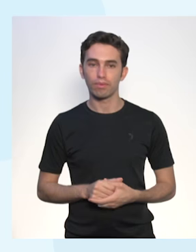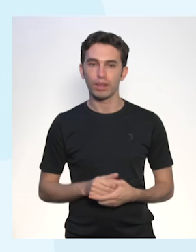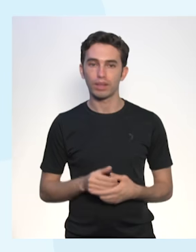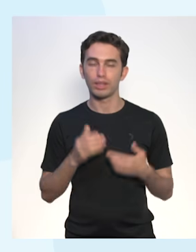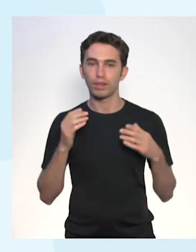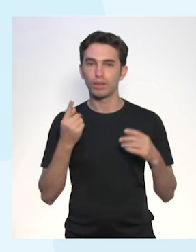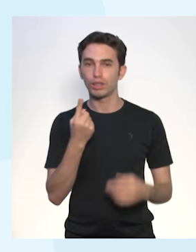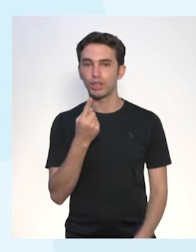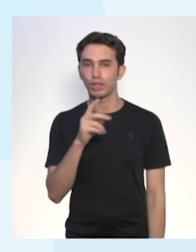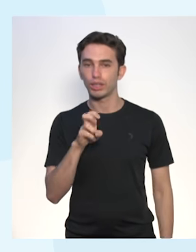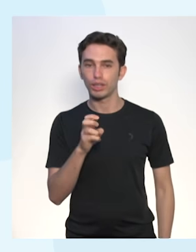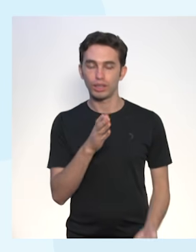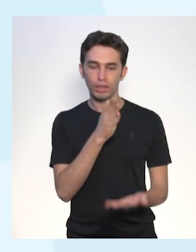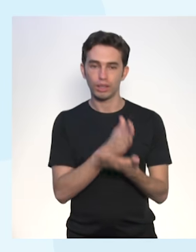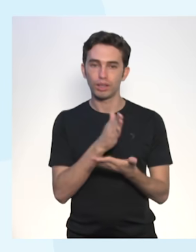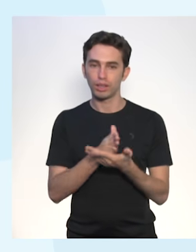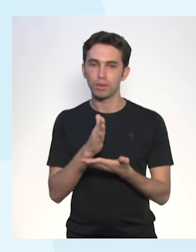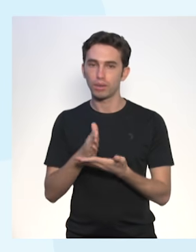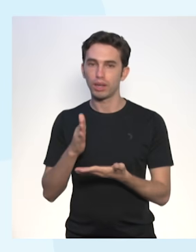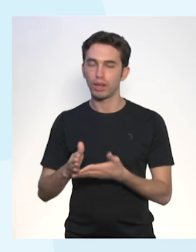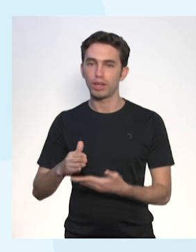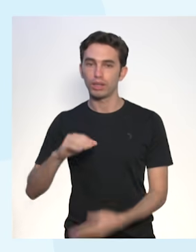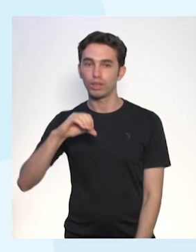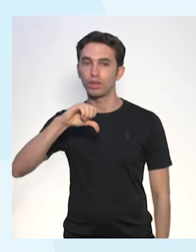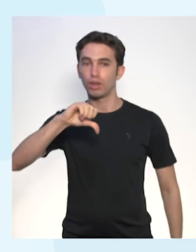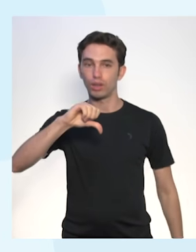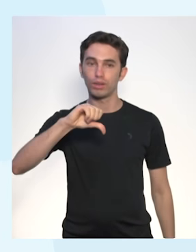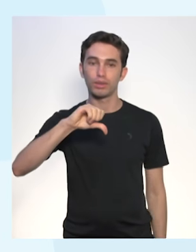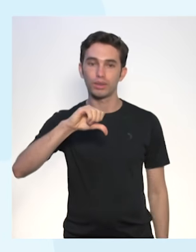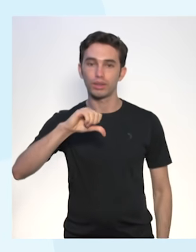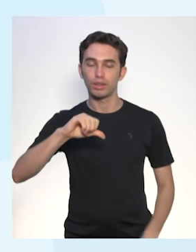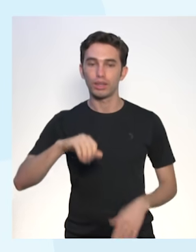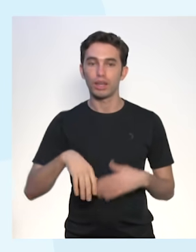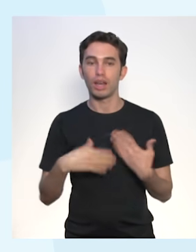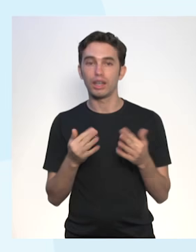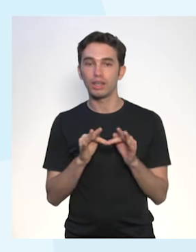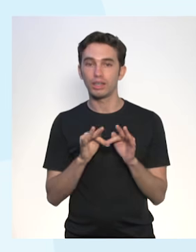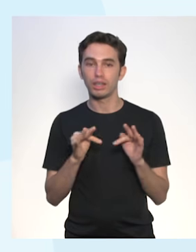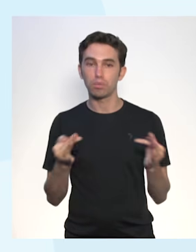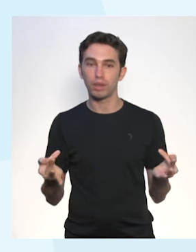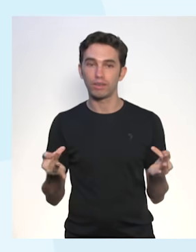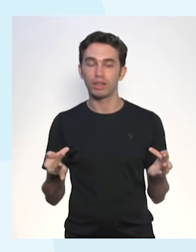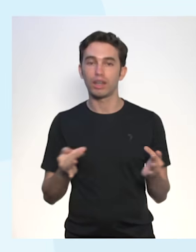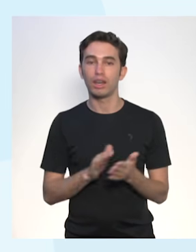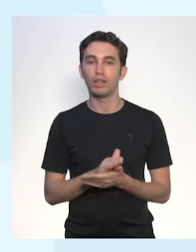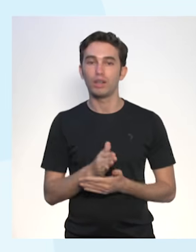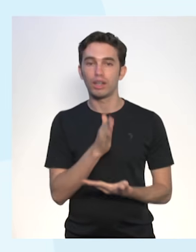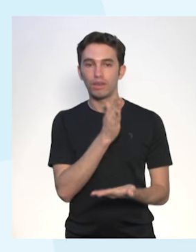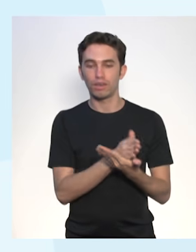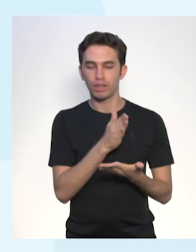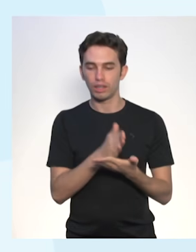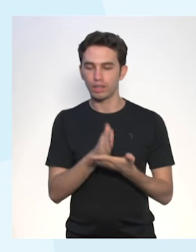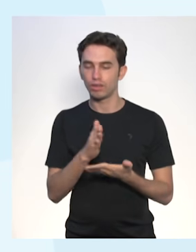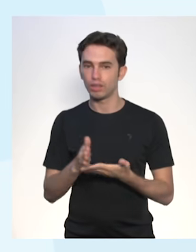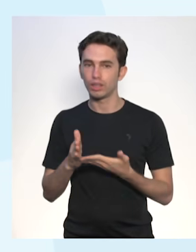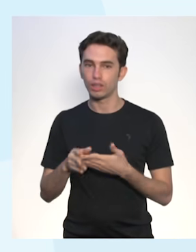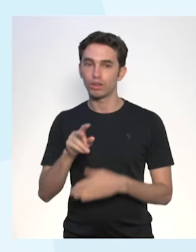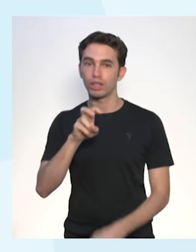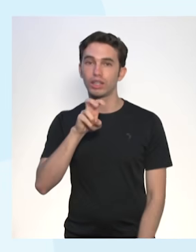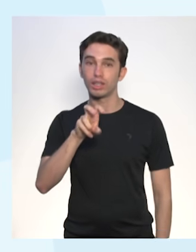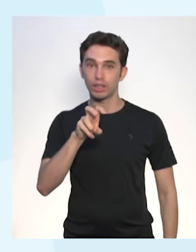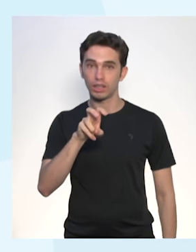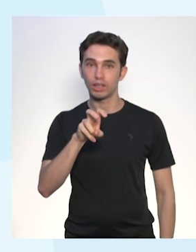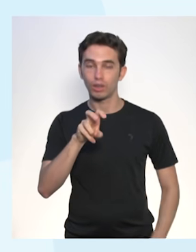3 quintos. Olha como é que o bolo fica. Olha lá. O bolo fica dividido em 5 partes iguais. E